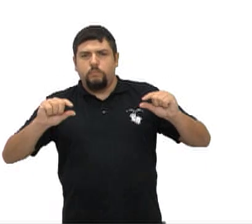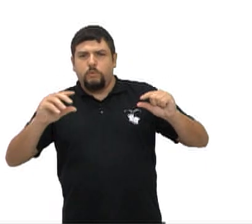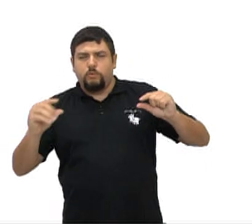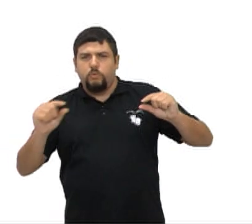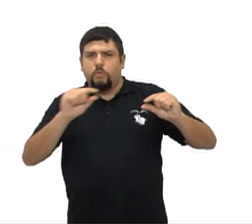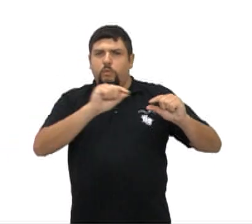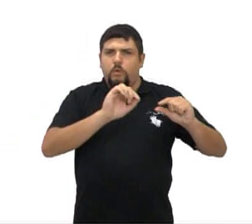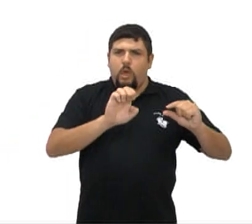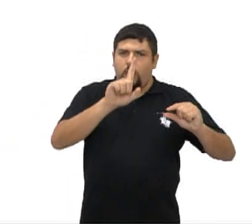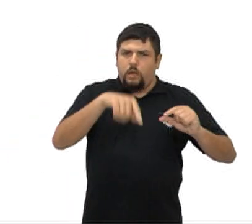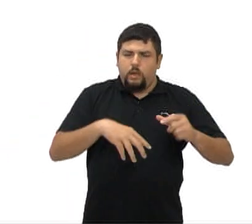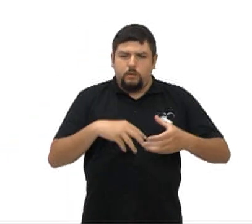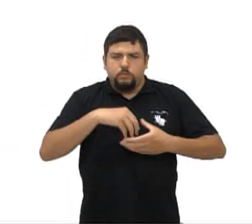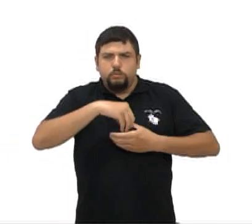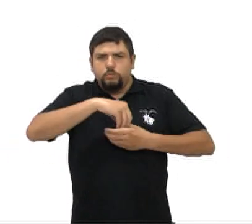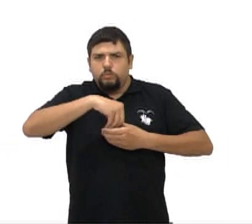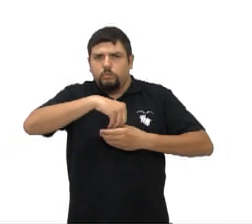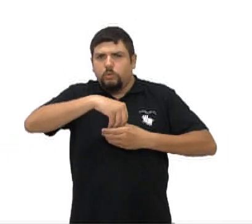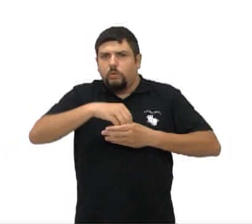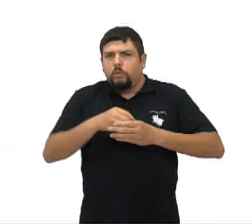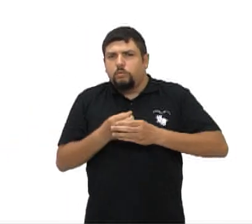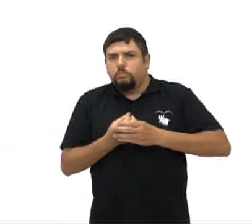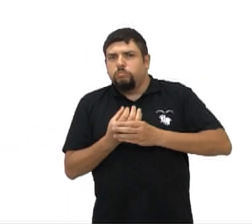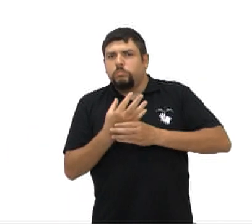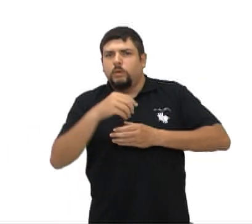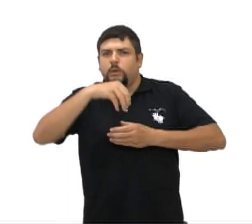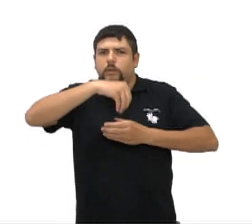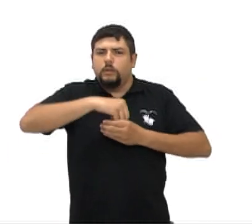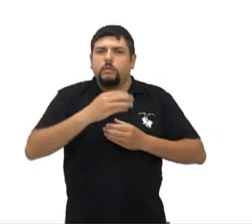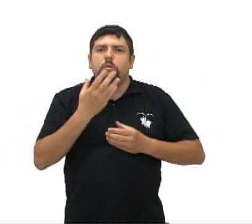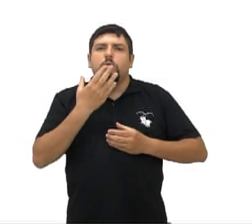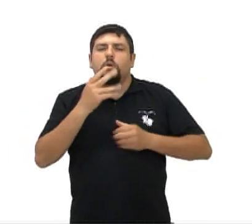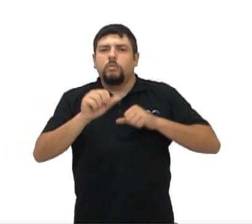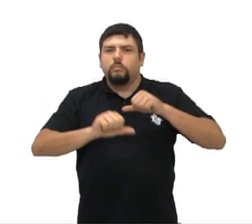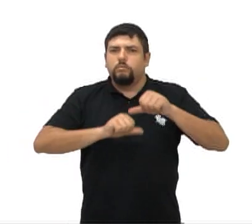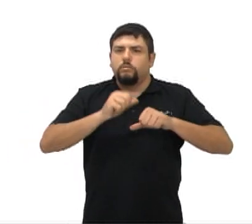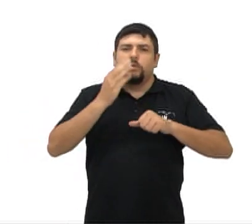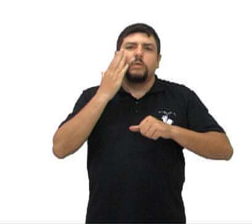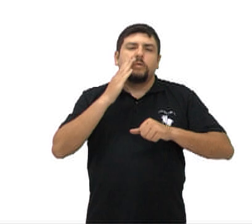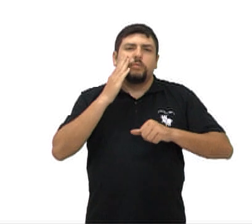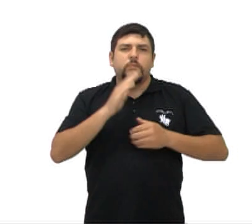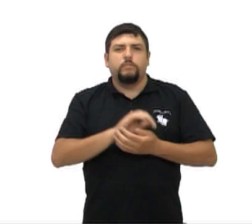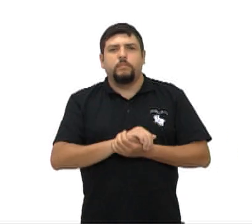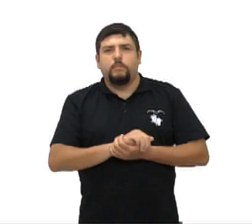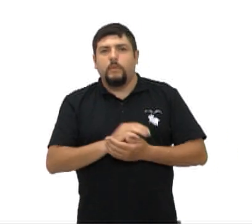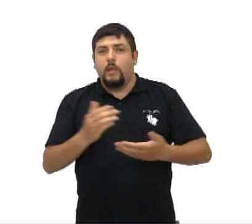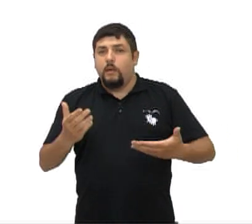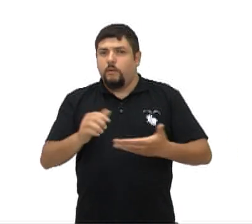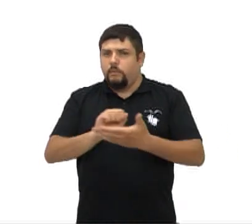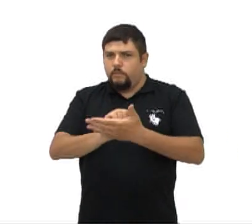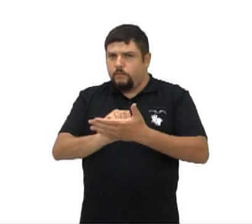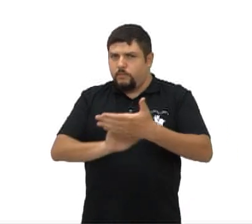ou seja, favorece a cor azul. Agora, atividade 5.